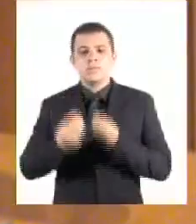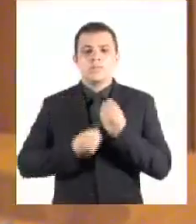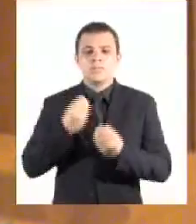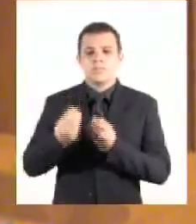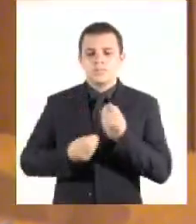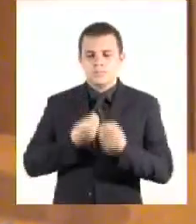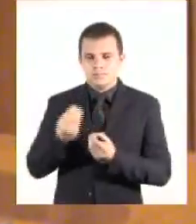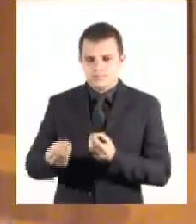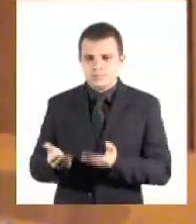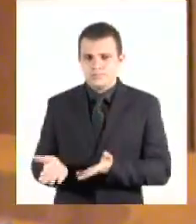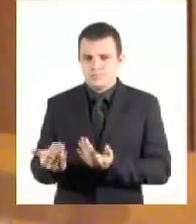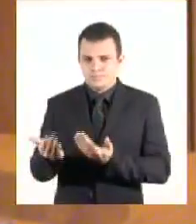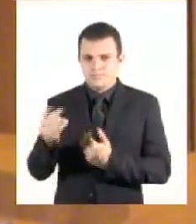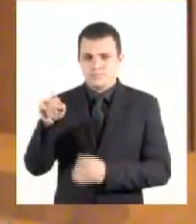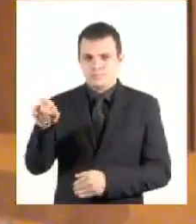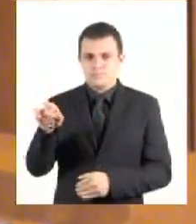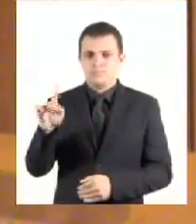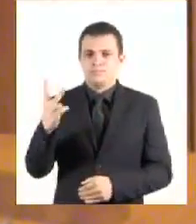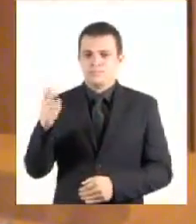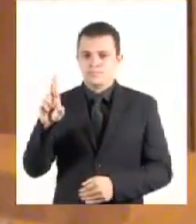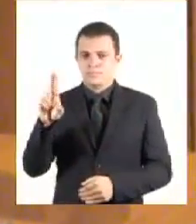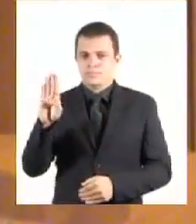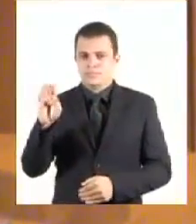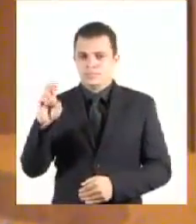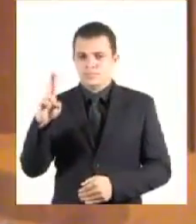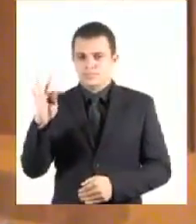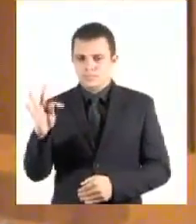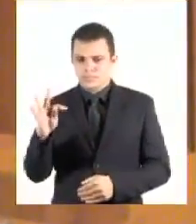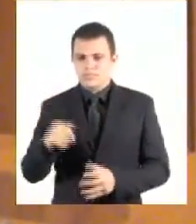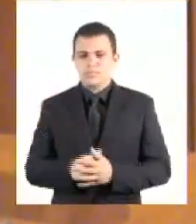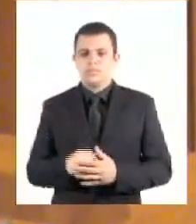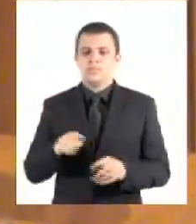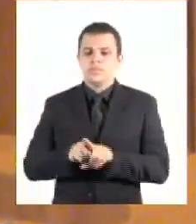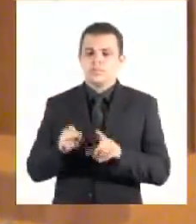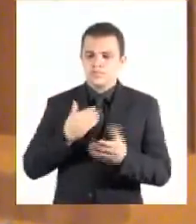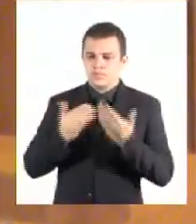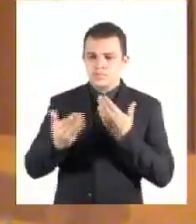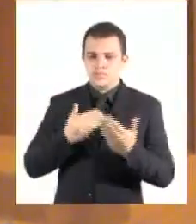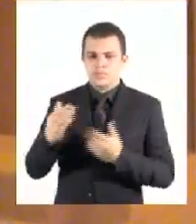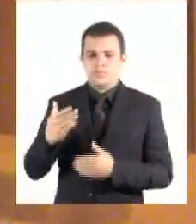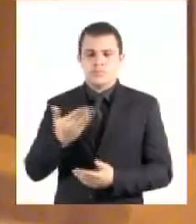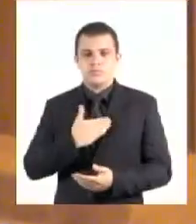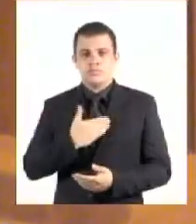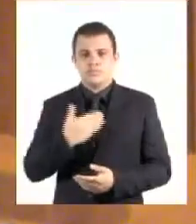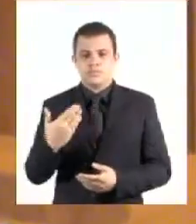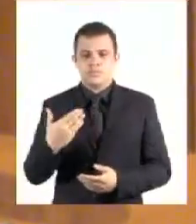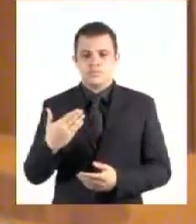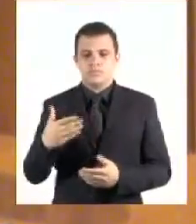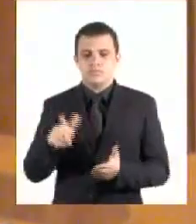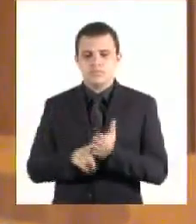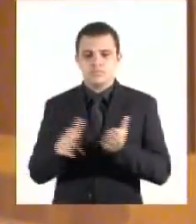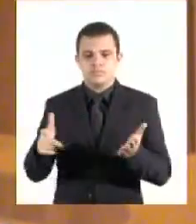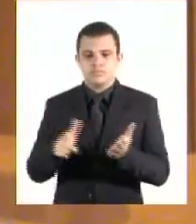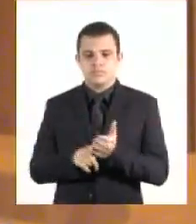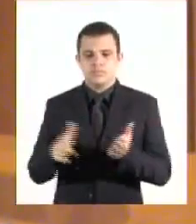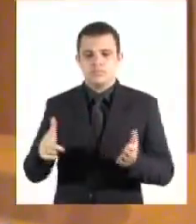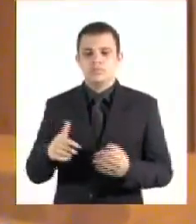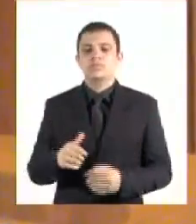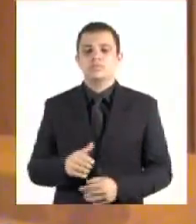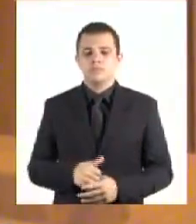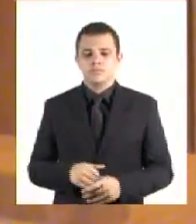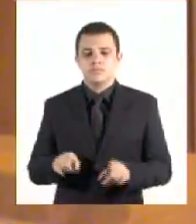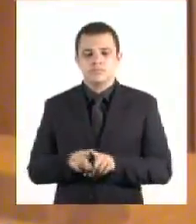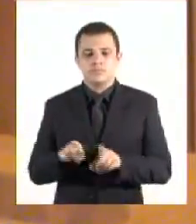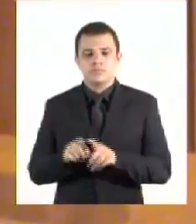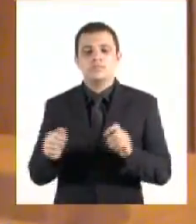Fontenelle. E eu, pensando e conversando, conversei também com alguns colegas jornalistas, entre eles o jornalista Jorge